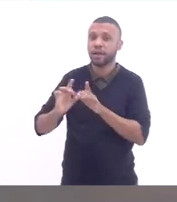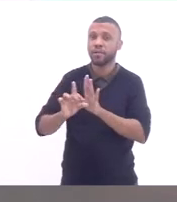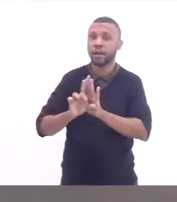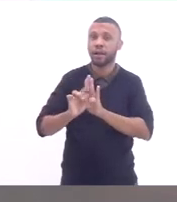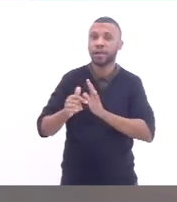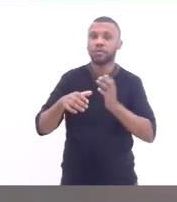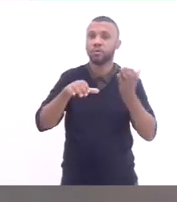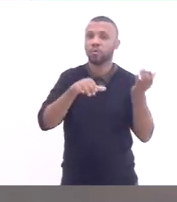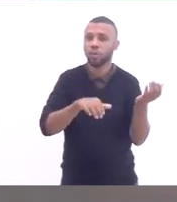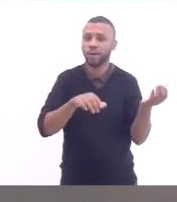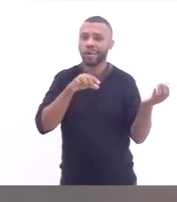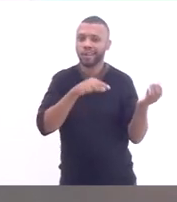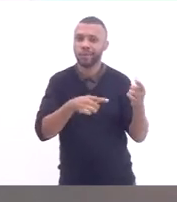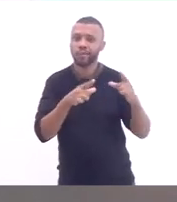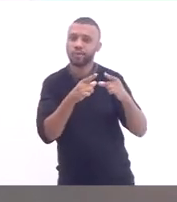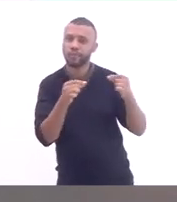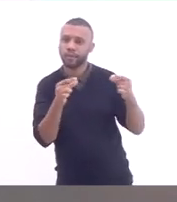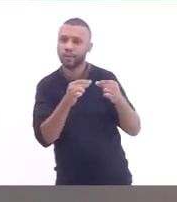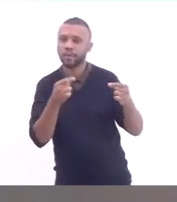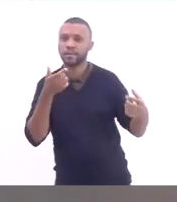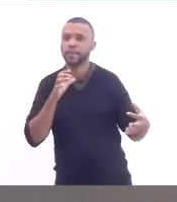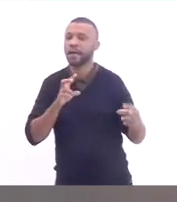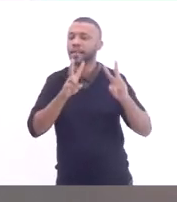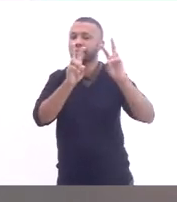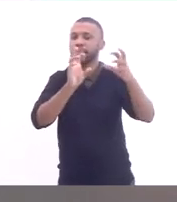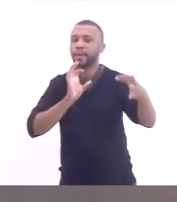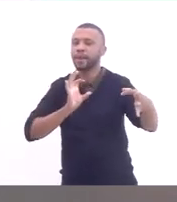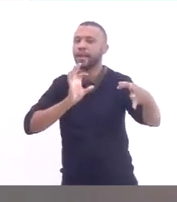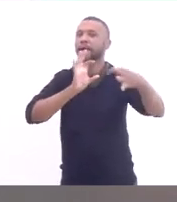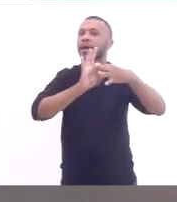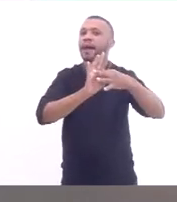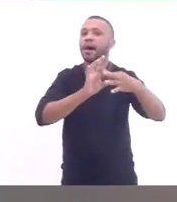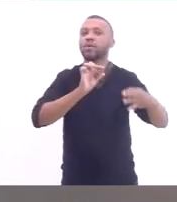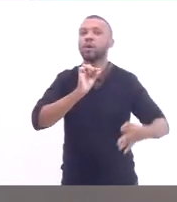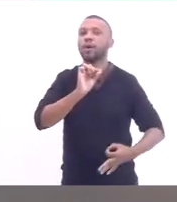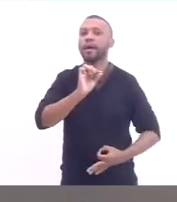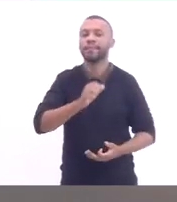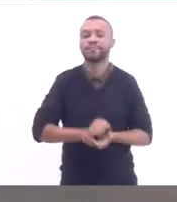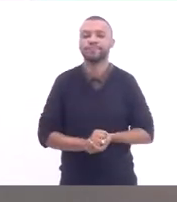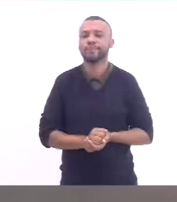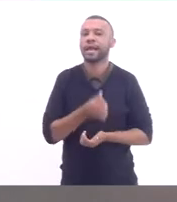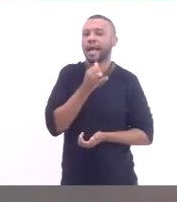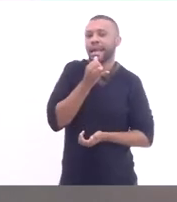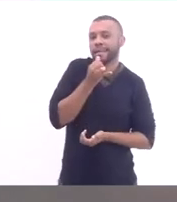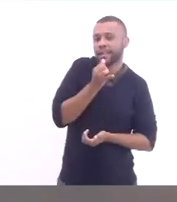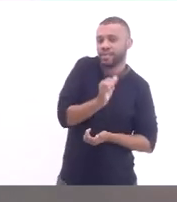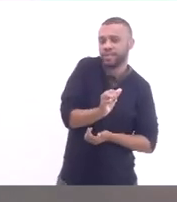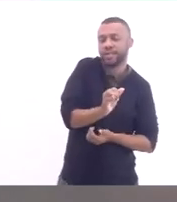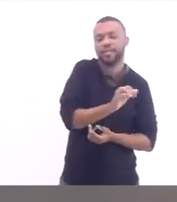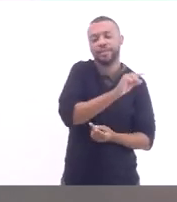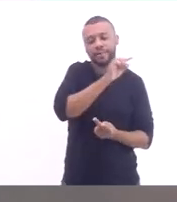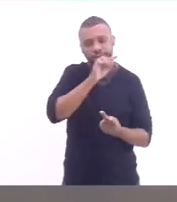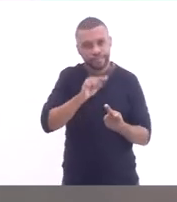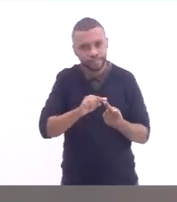Congresso Nacional no que tange a energia...